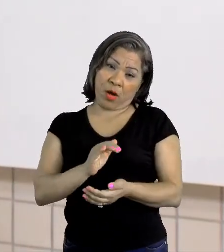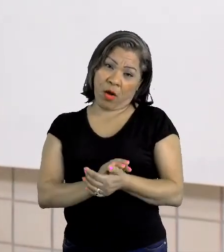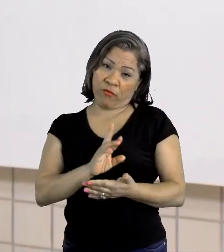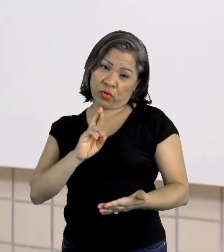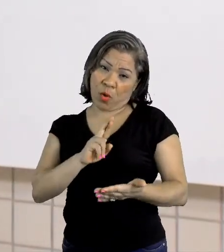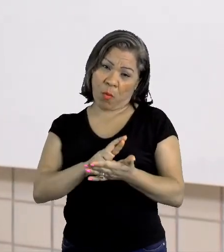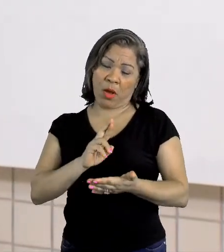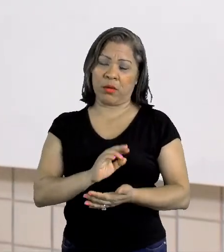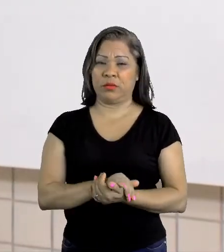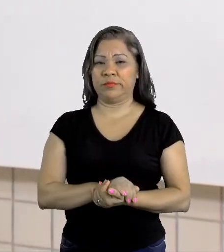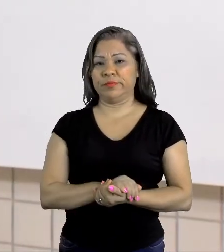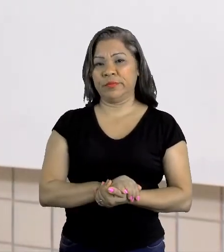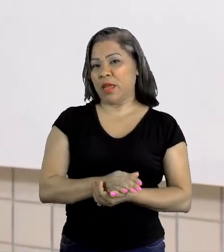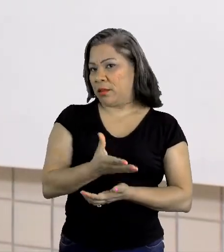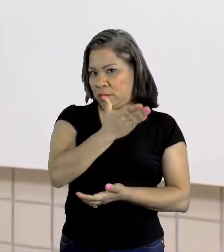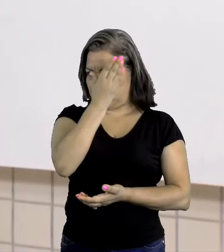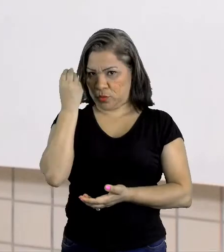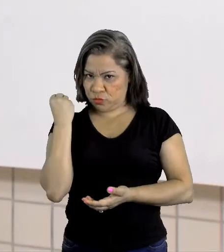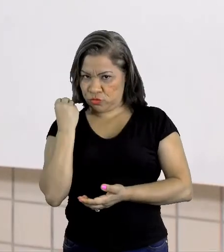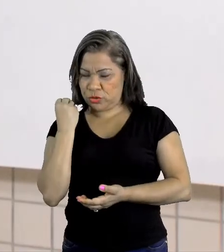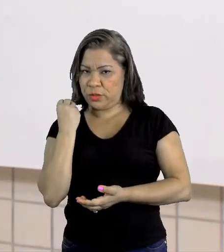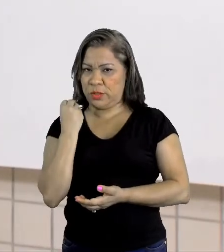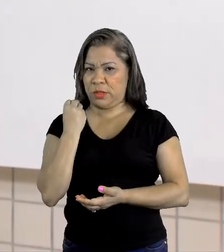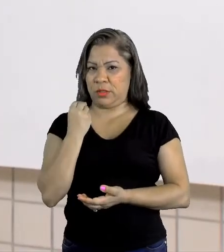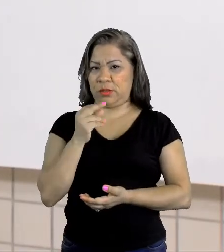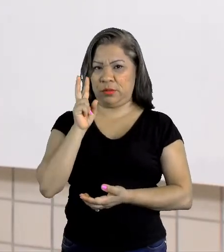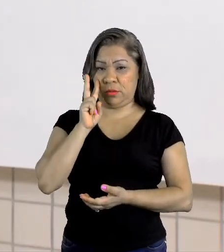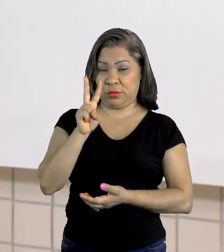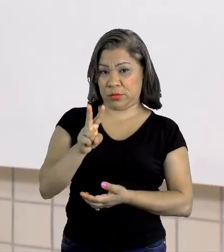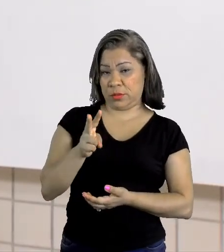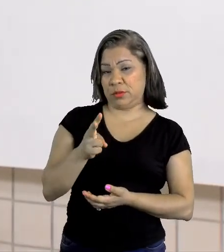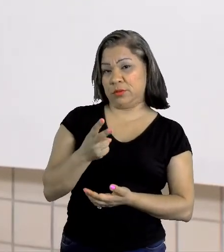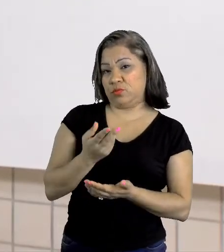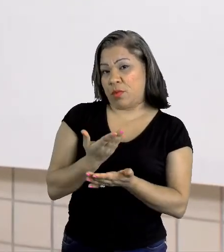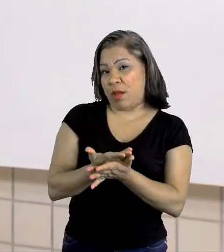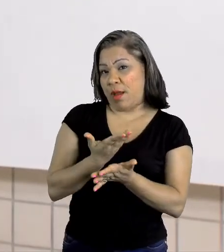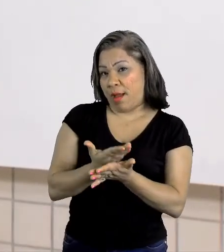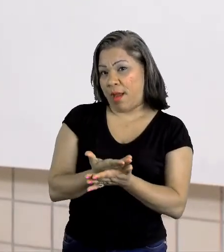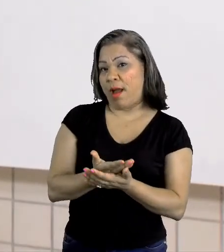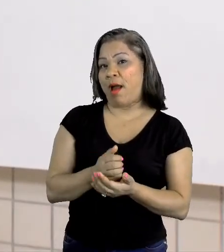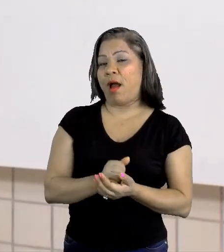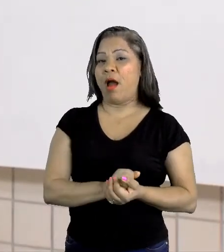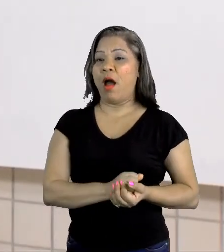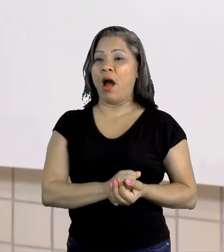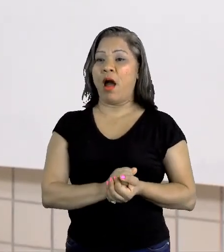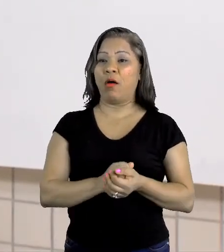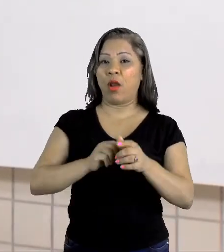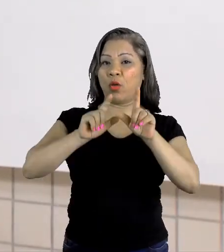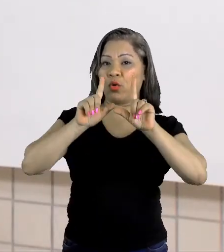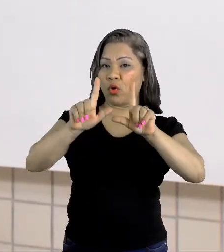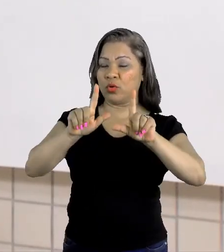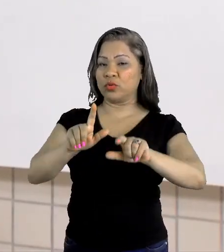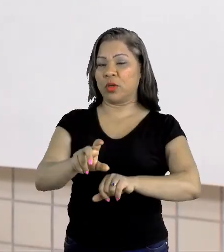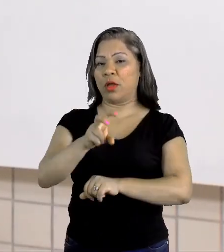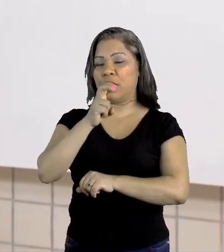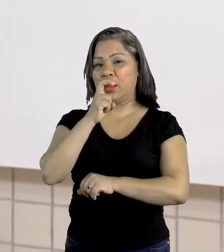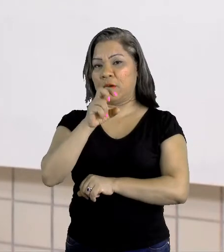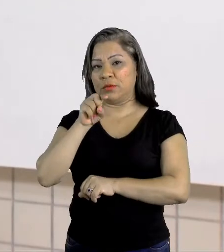se esqueça de assistir às aulas no nosso canal aberto 5.2, lá na TV